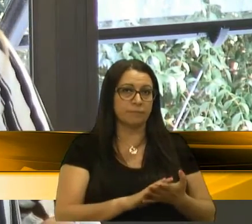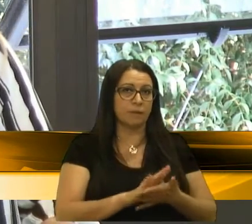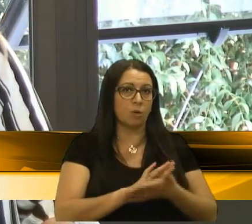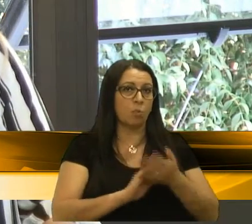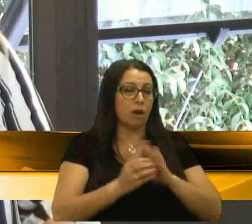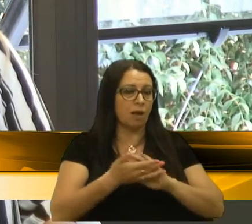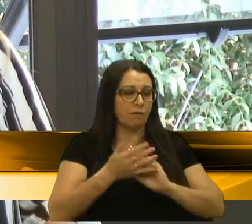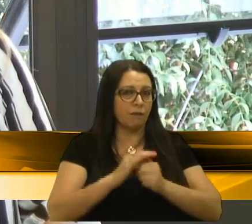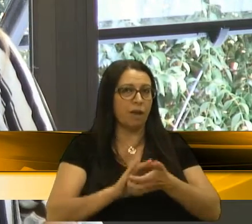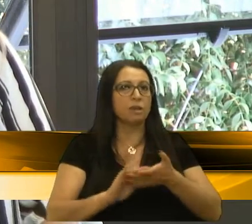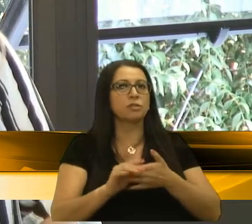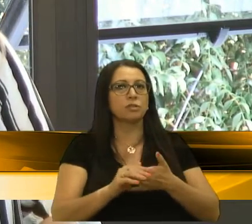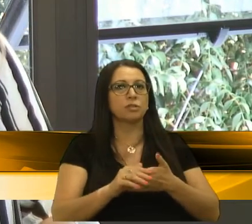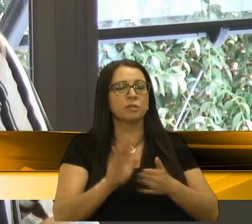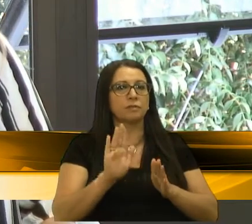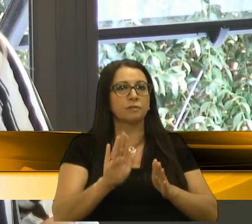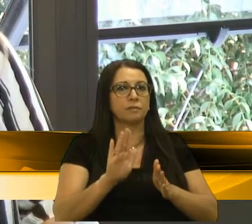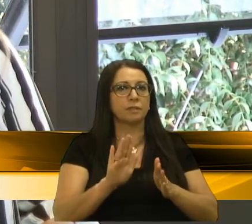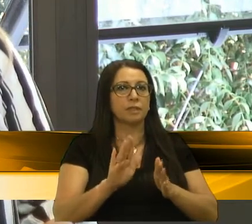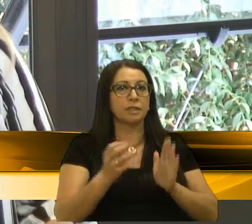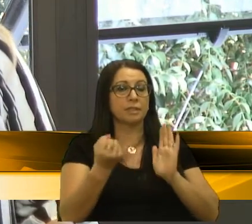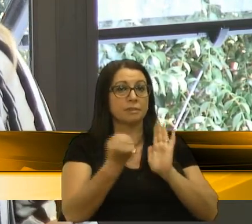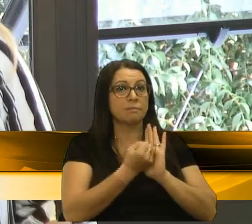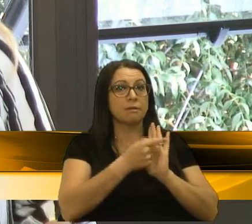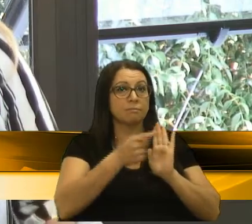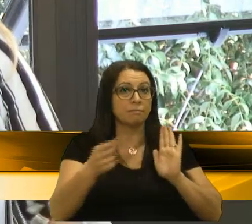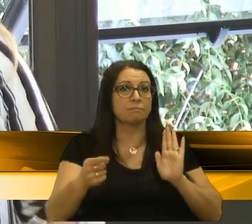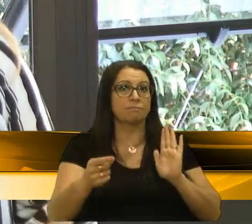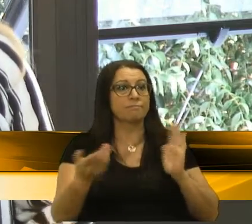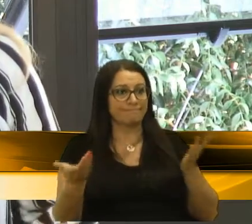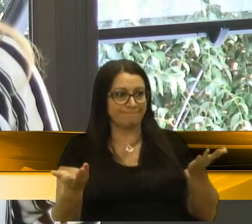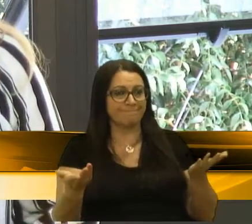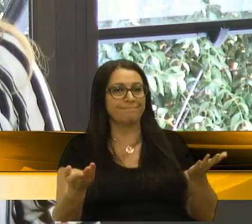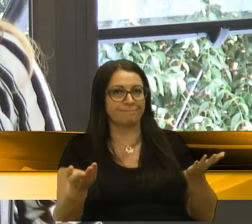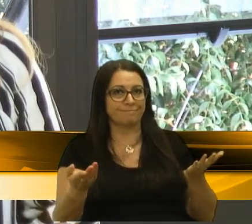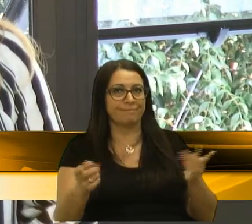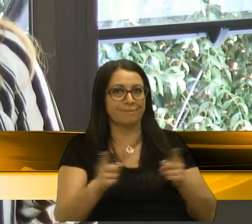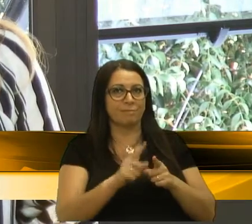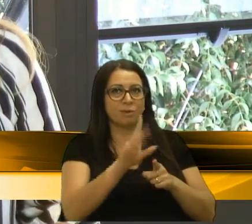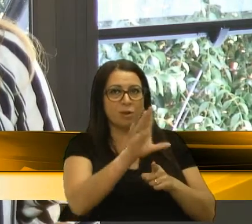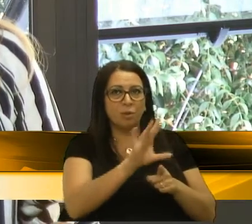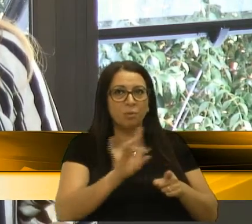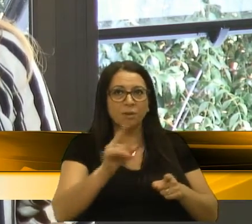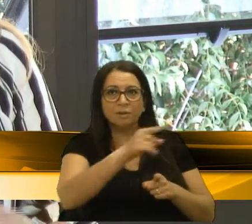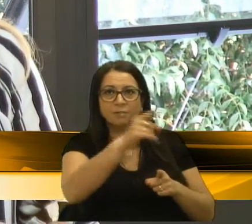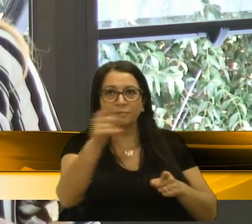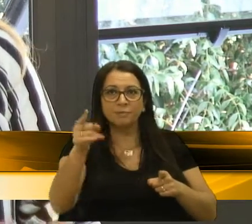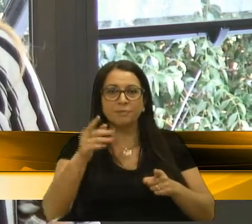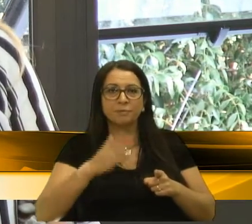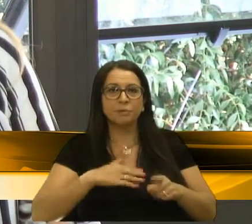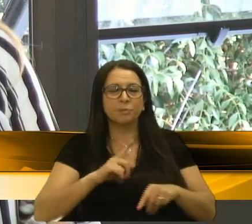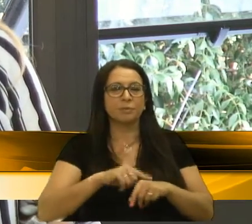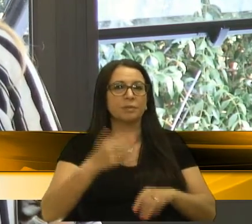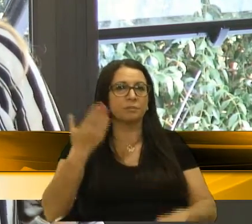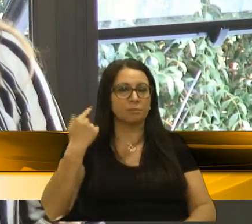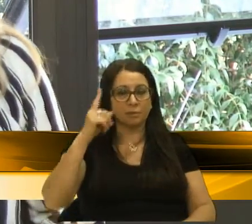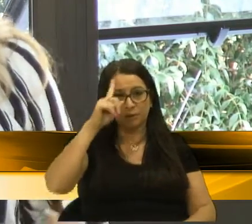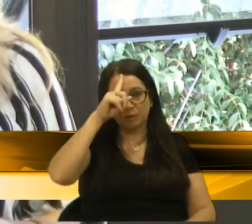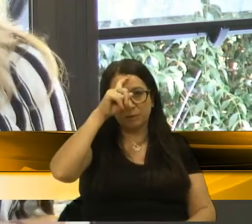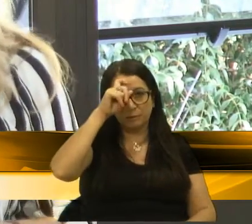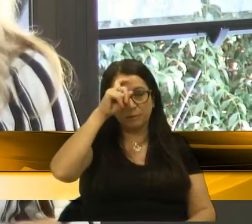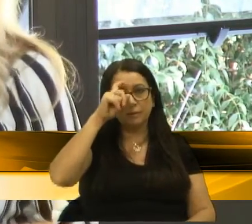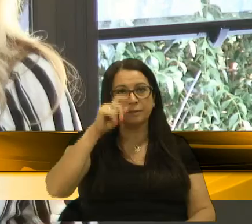de mãos, né? Se ficar esse legado, né, doutora Andréia? Inclusive, compartilhar com vocês que, no meu tempo de hospital,